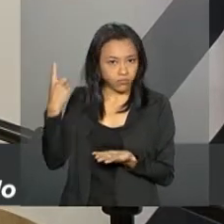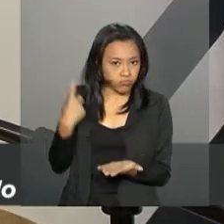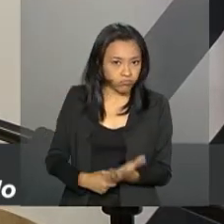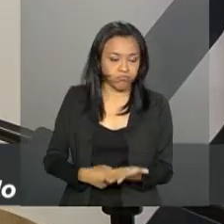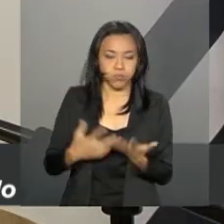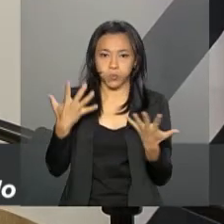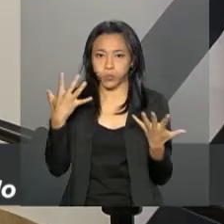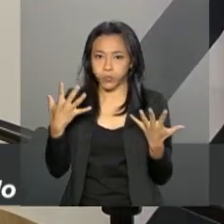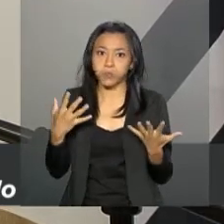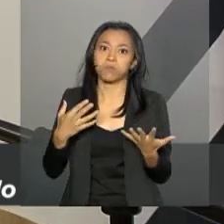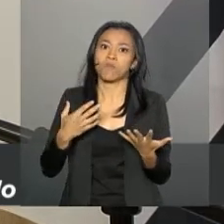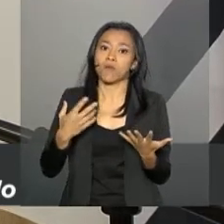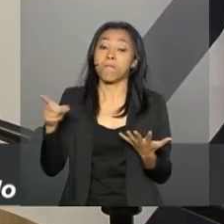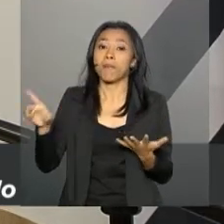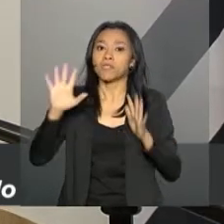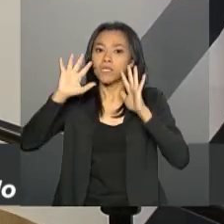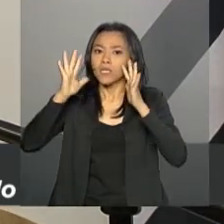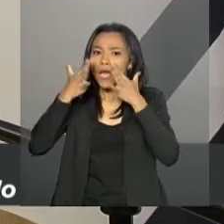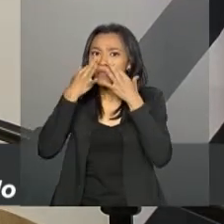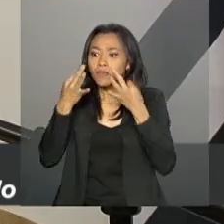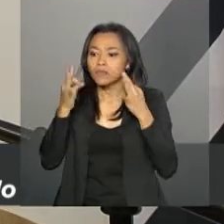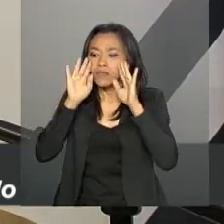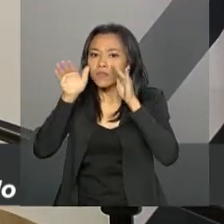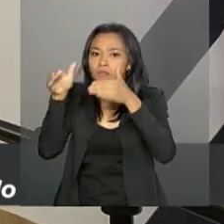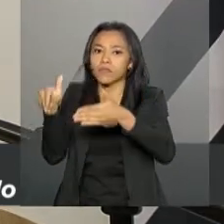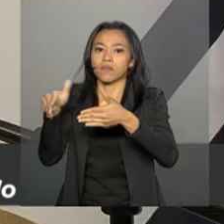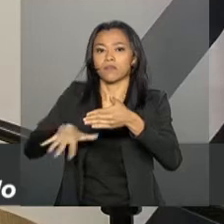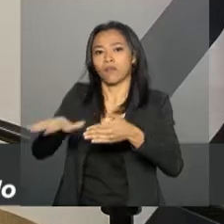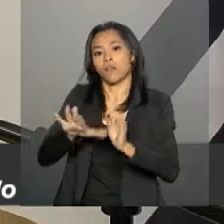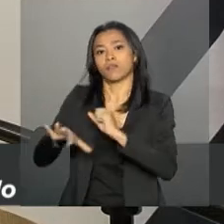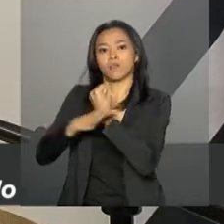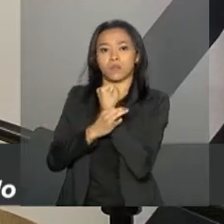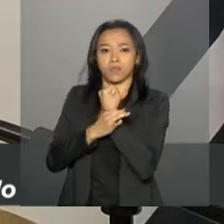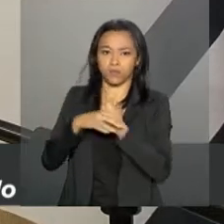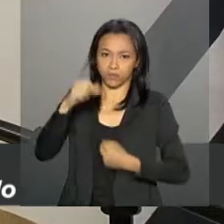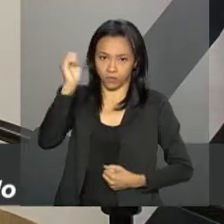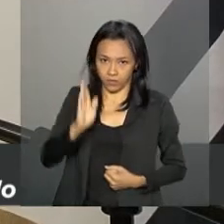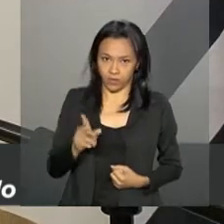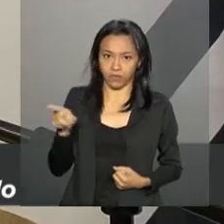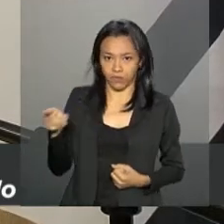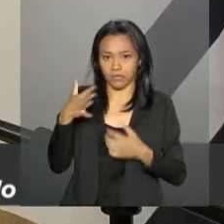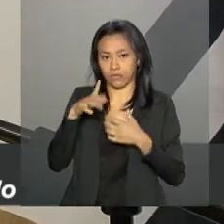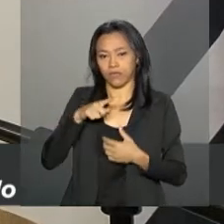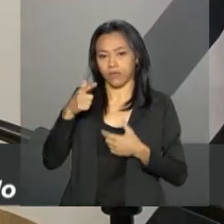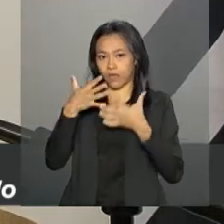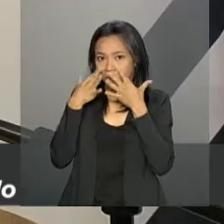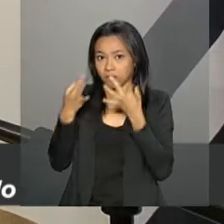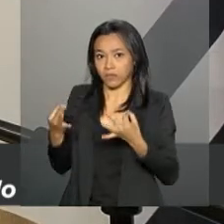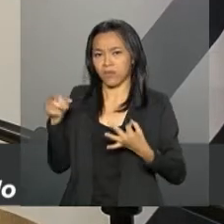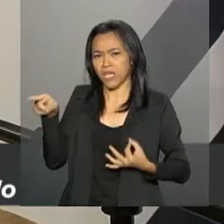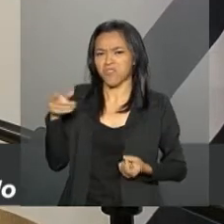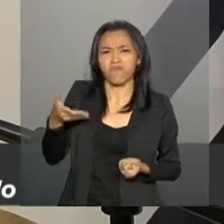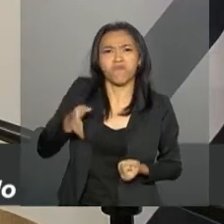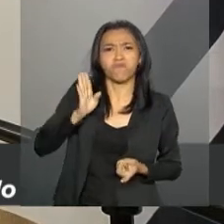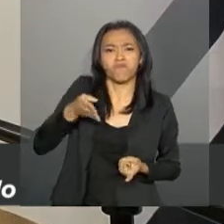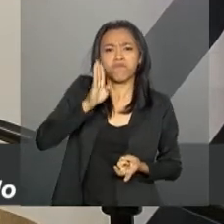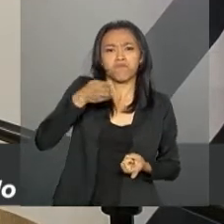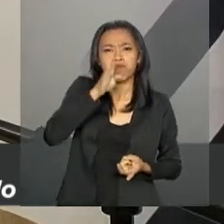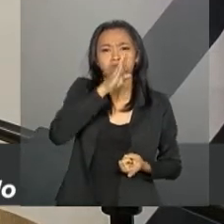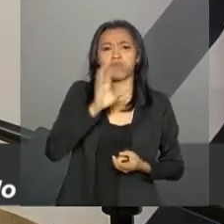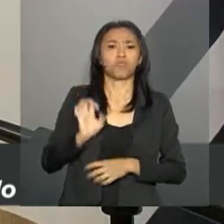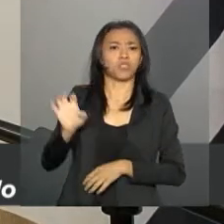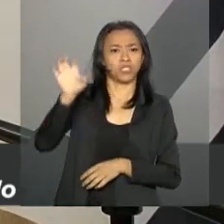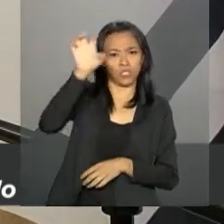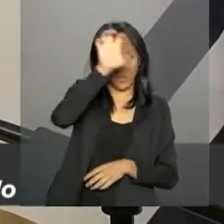especialíssima atenção à segurança pública no Brasil. Aliás, como disse, viajou por todos os estados